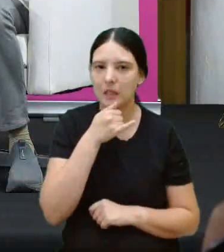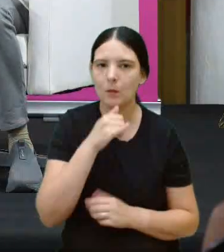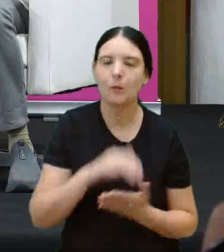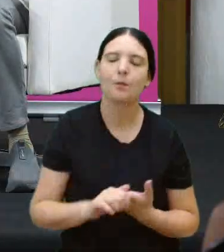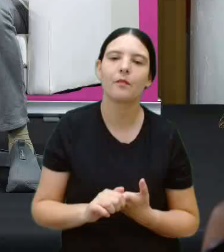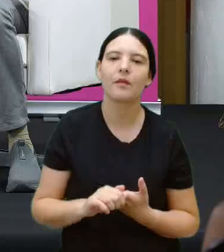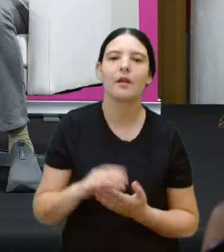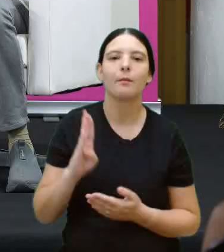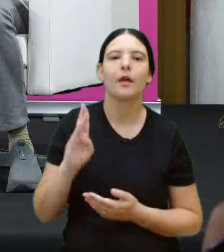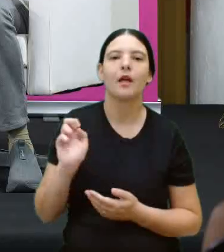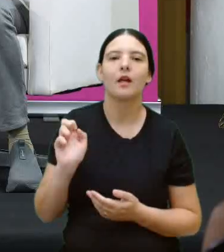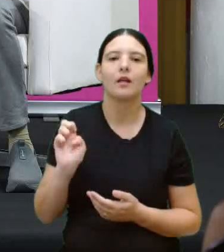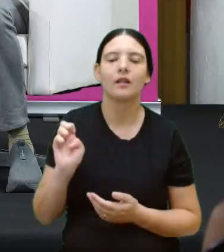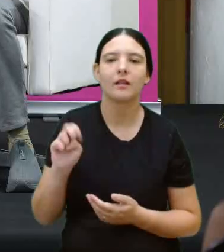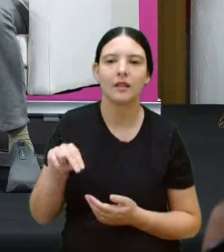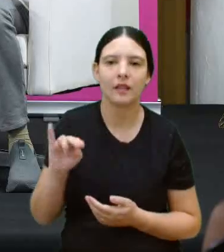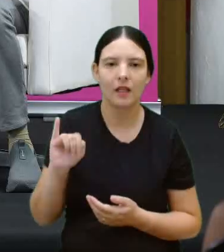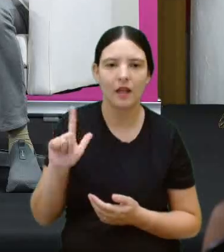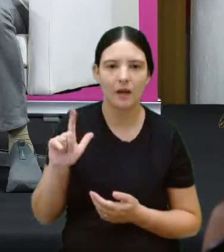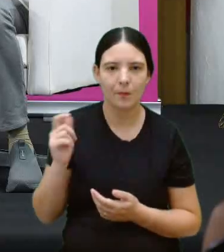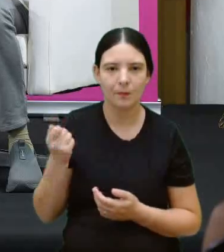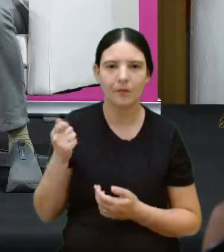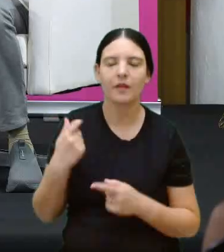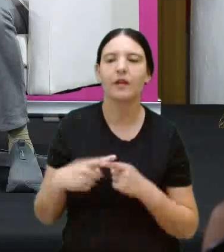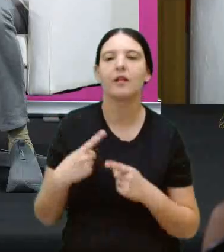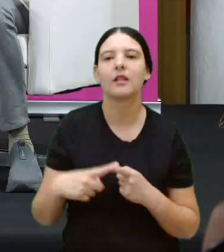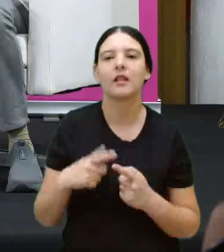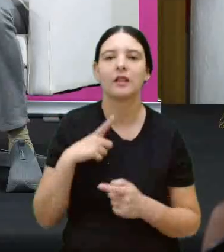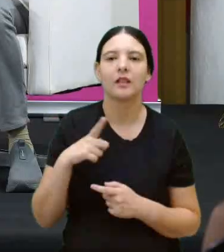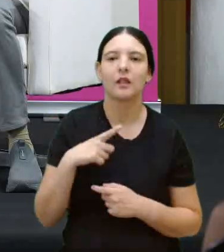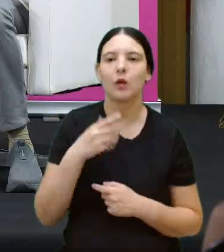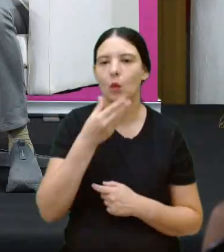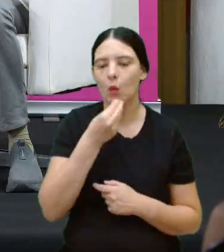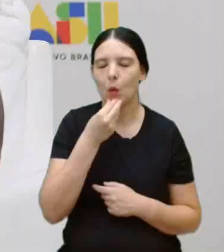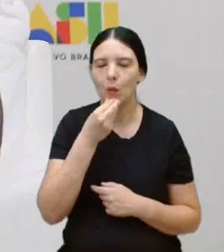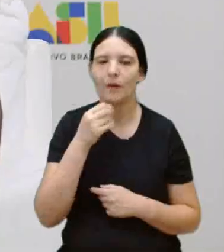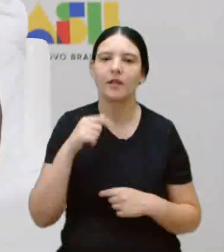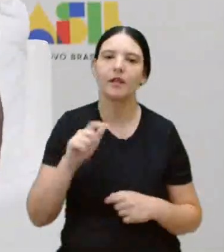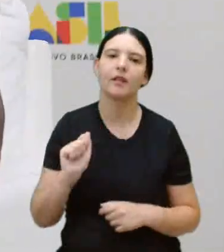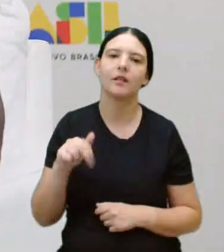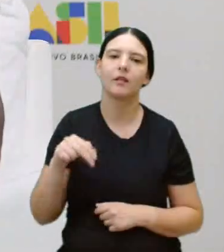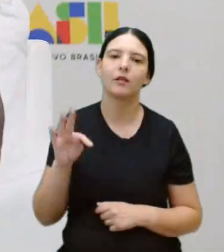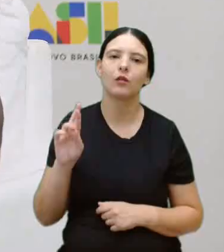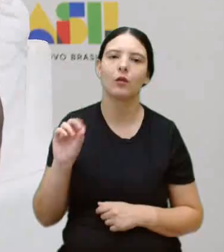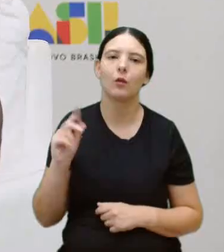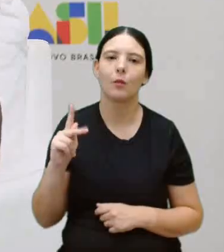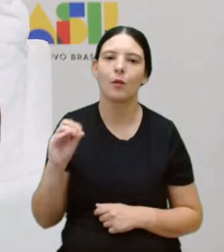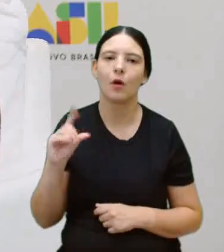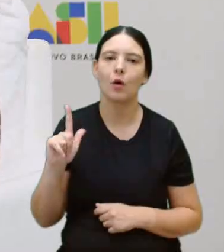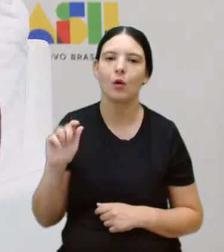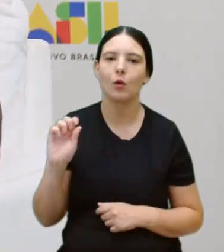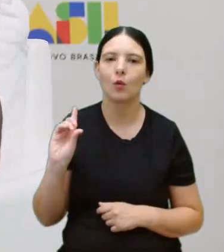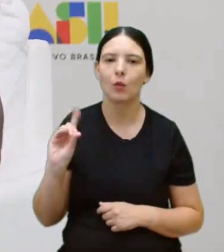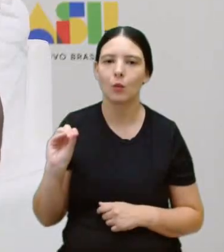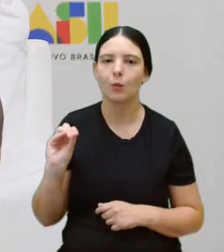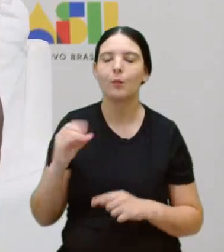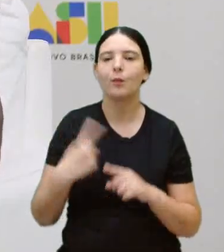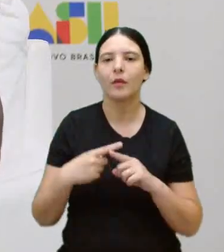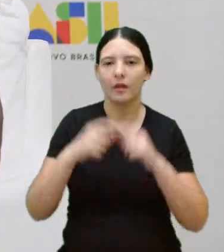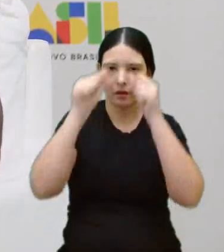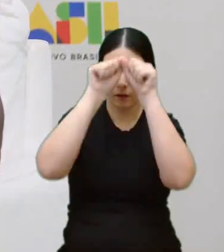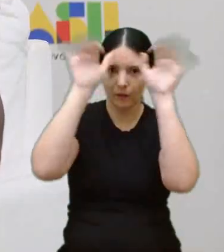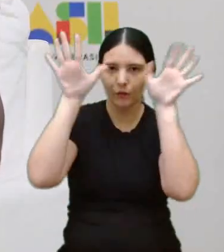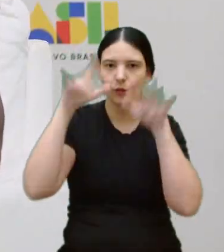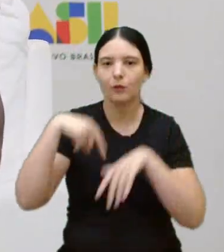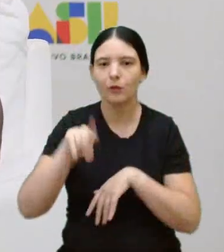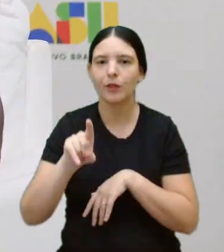Gerson Baniwa, que é um antropólogo, Baniwa. A gente conversou, estive na Amazônia algumas vezes, e numa das conversas